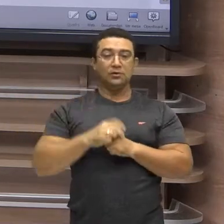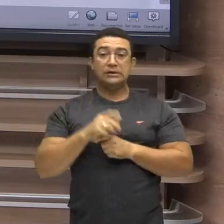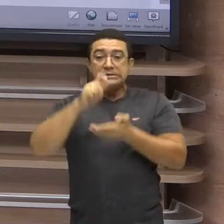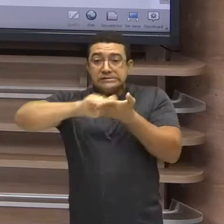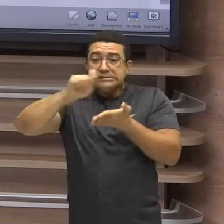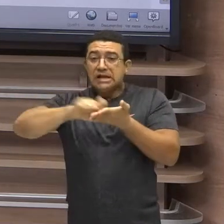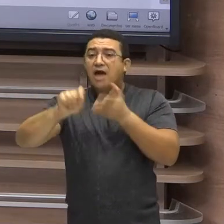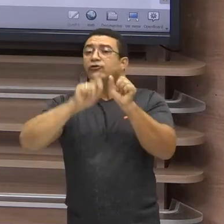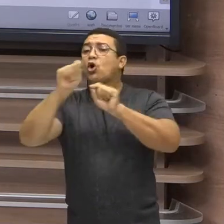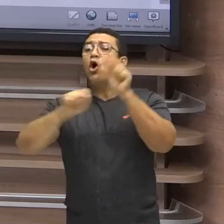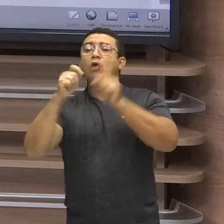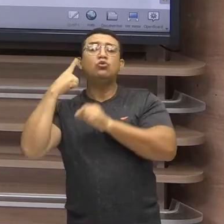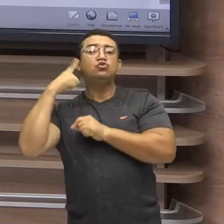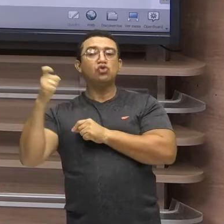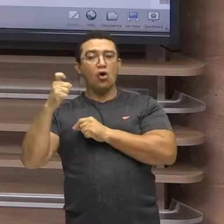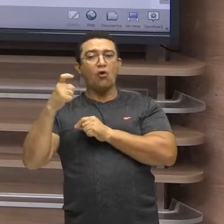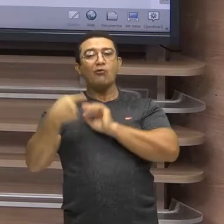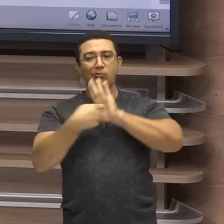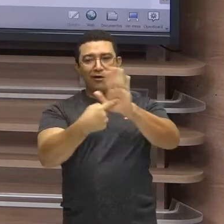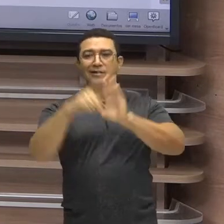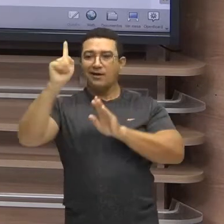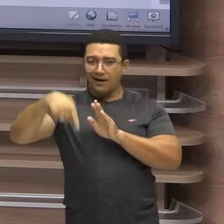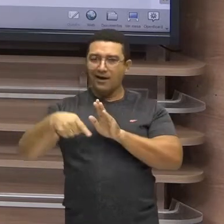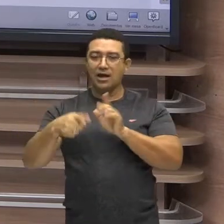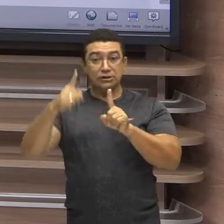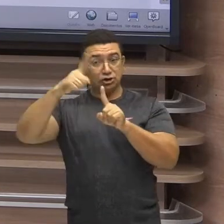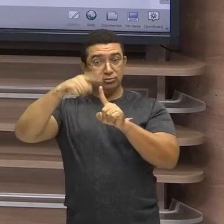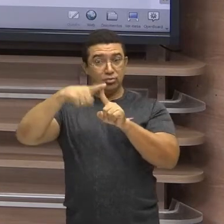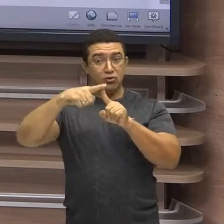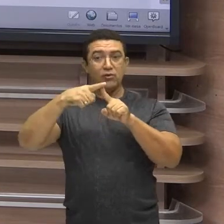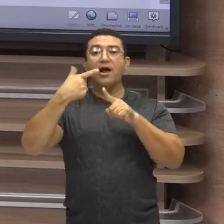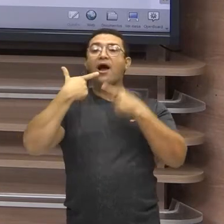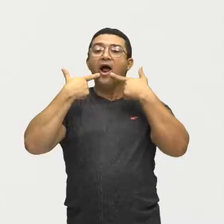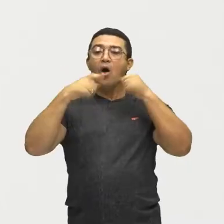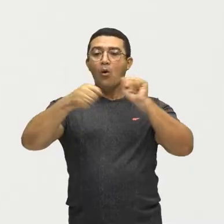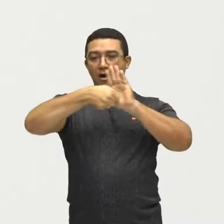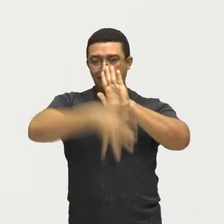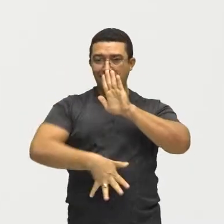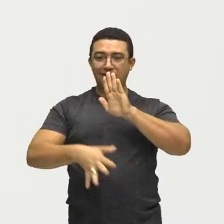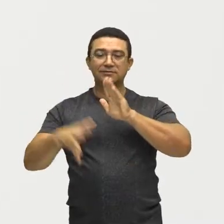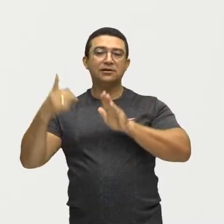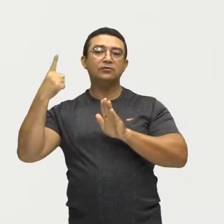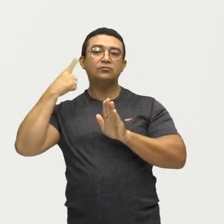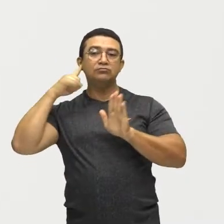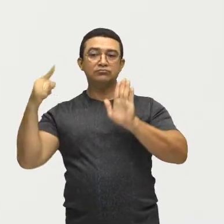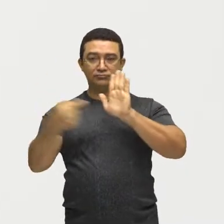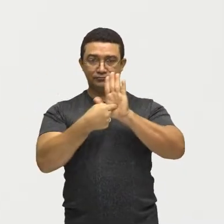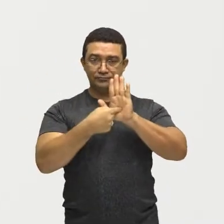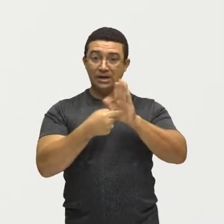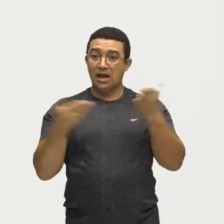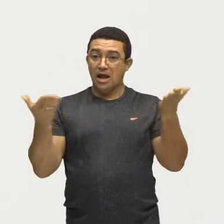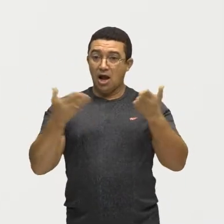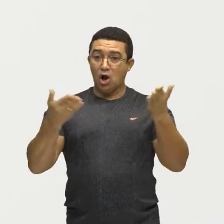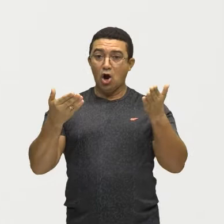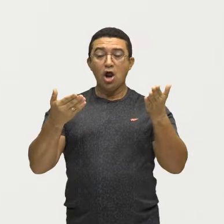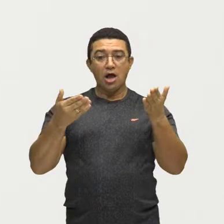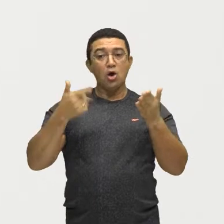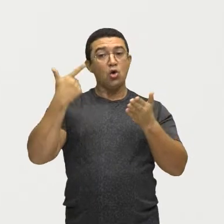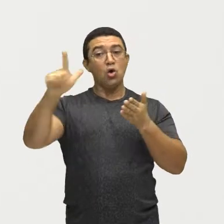som é representado é onomatopeia. Agora, a gente vai passar para outra figura de linguagem